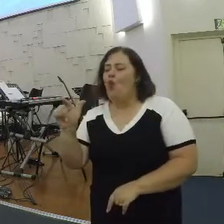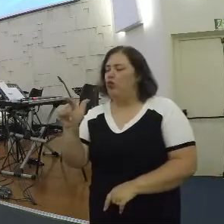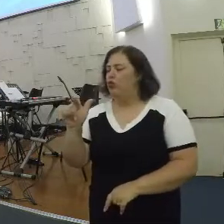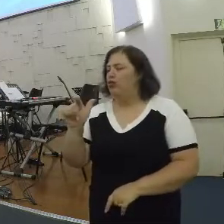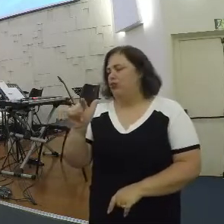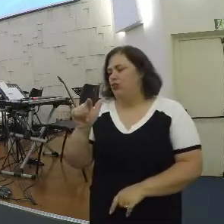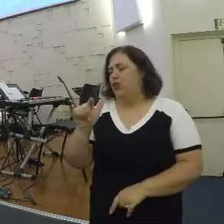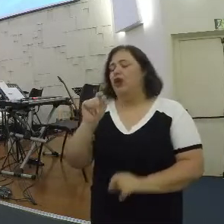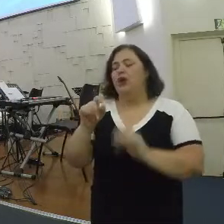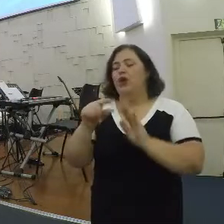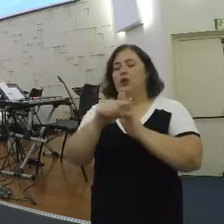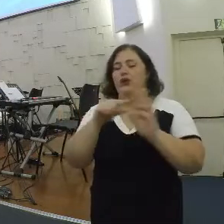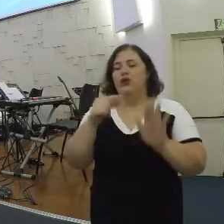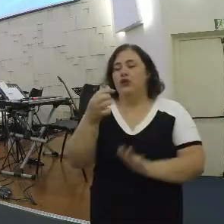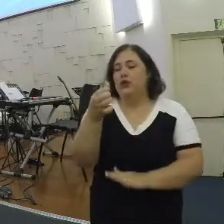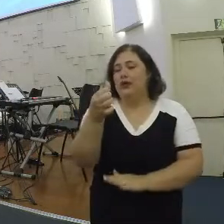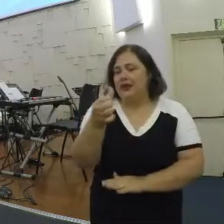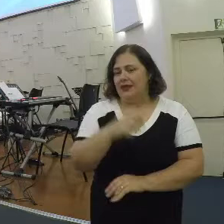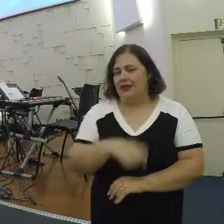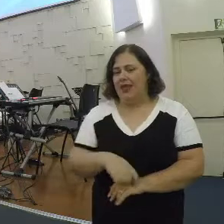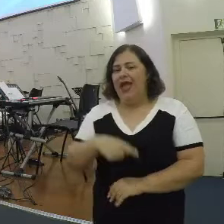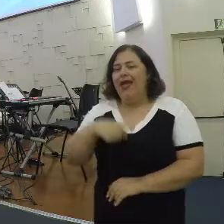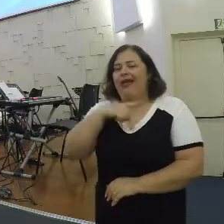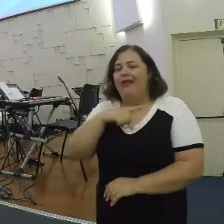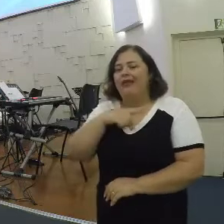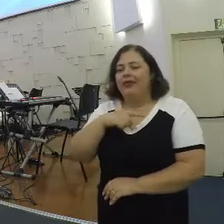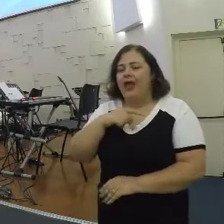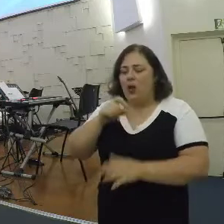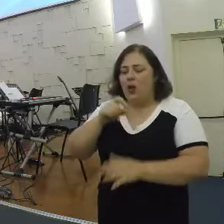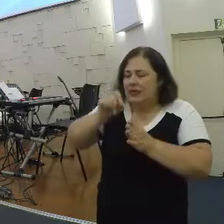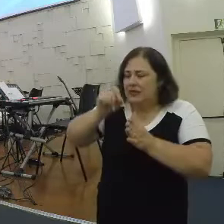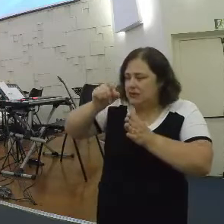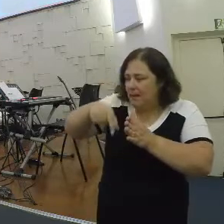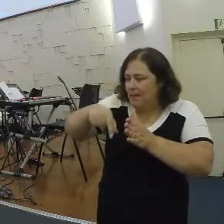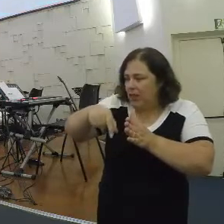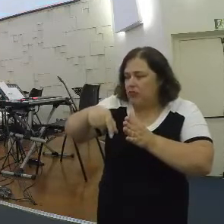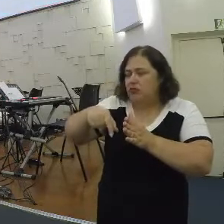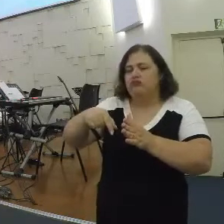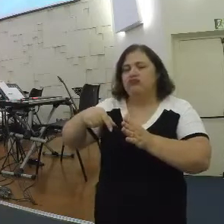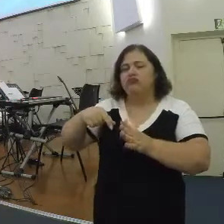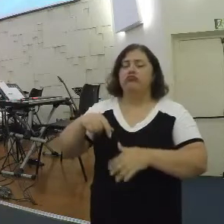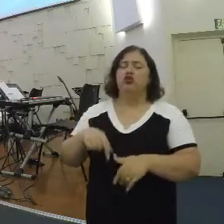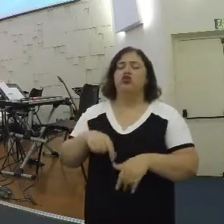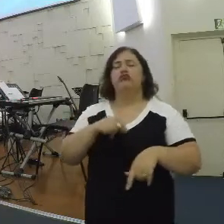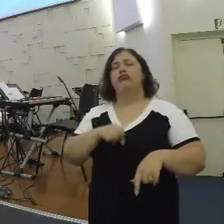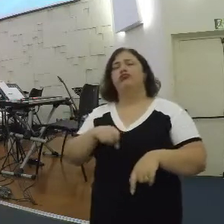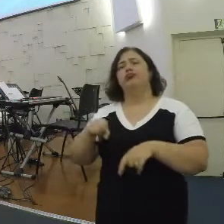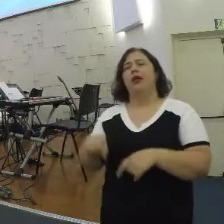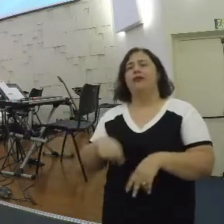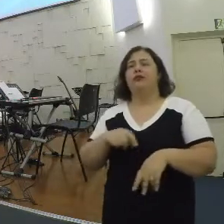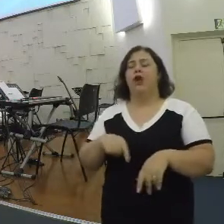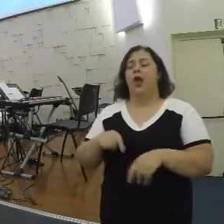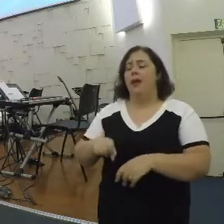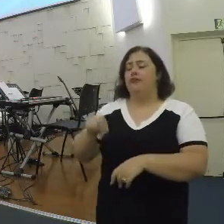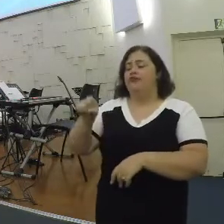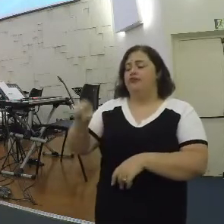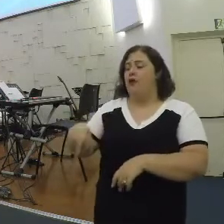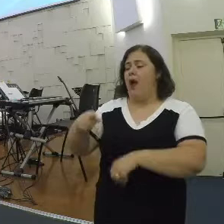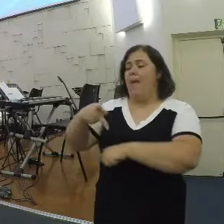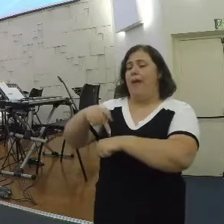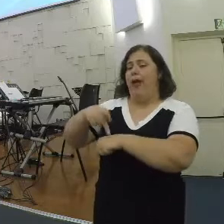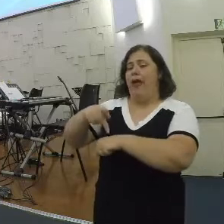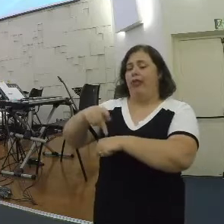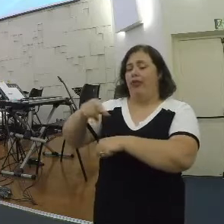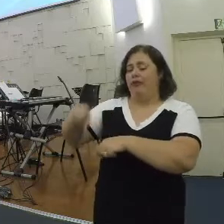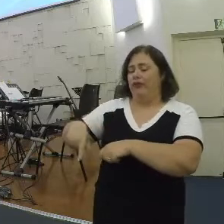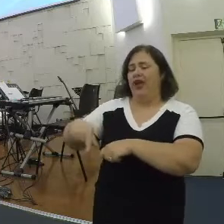versículo 6, ele diz que há uma semente também que o semeador, talvez até sem perceber, lançou sobre a pedra, e havia um pouco de